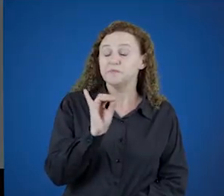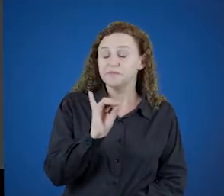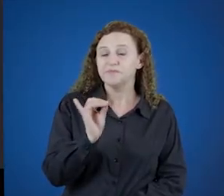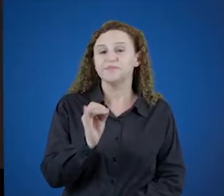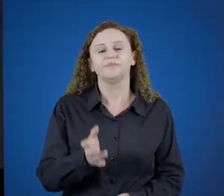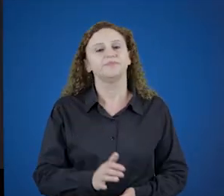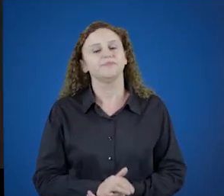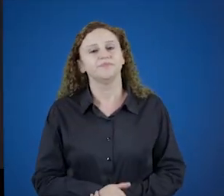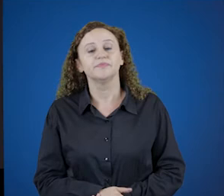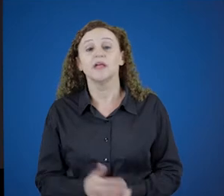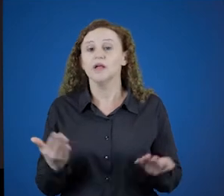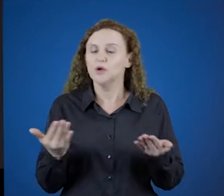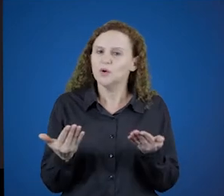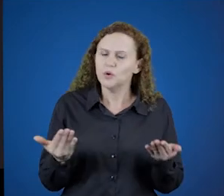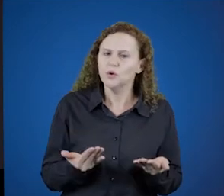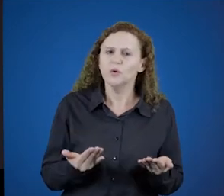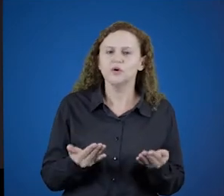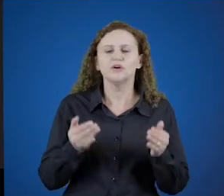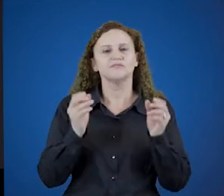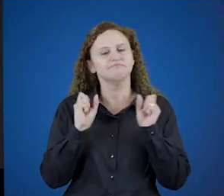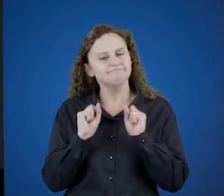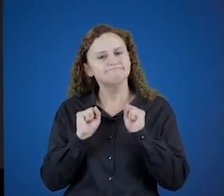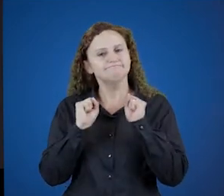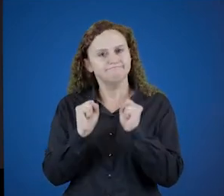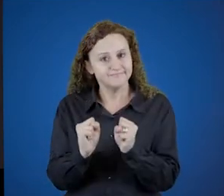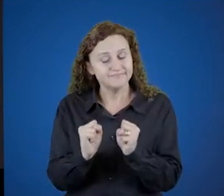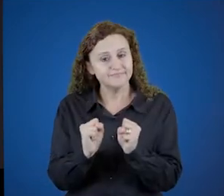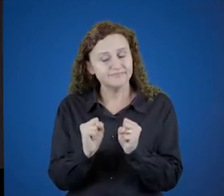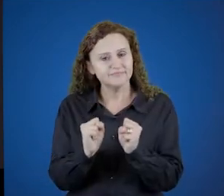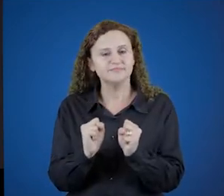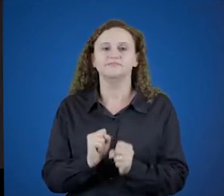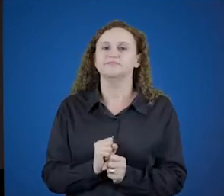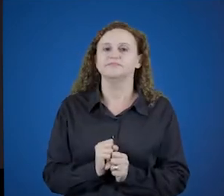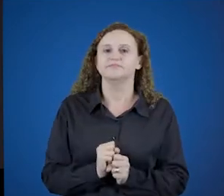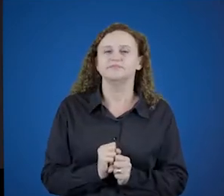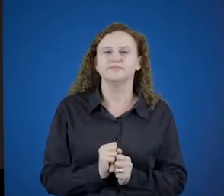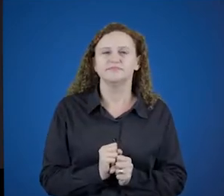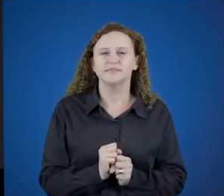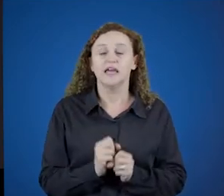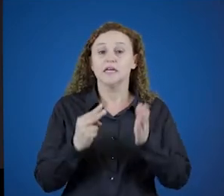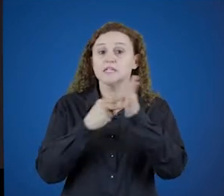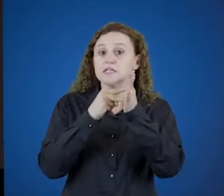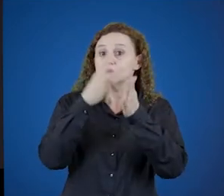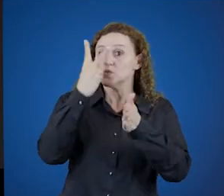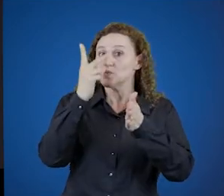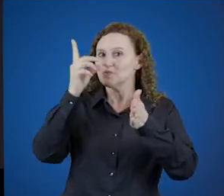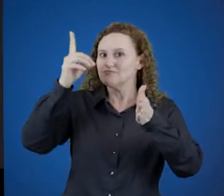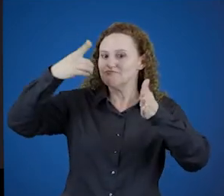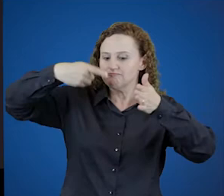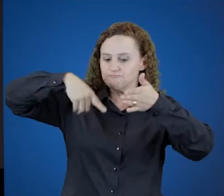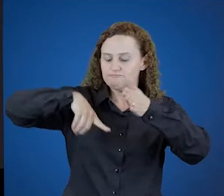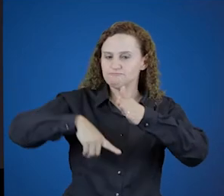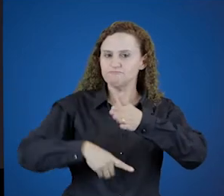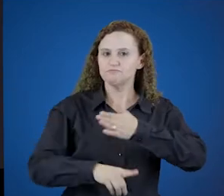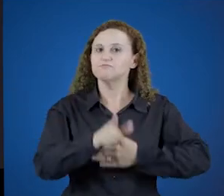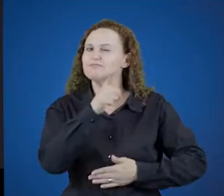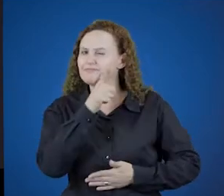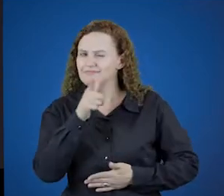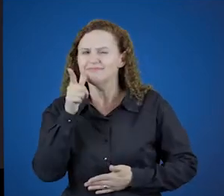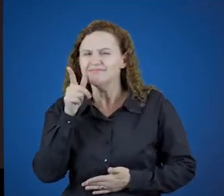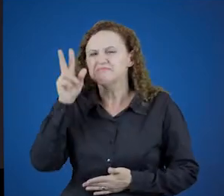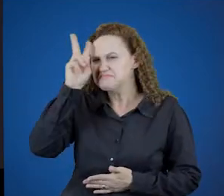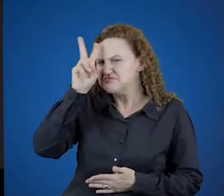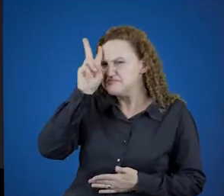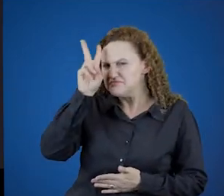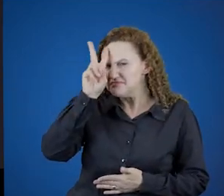Olá pessoal hoje nós podemos entrar na segunda declinação Latina